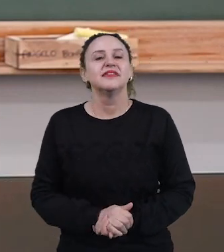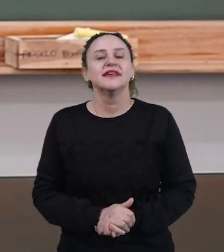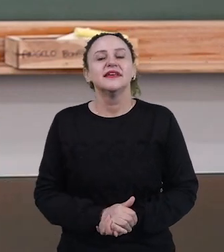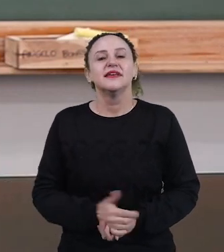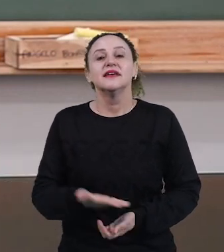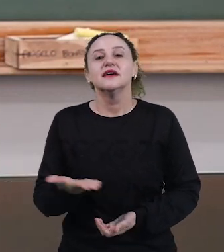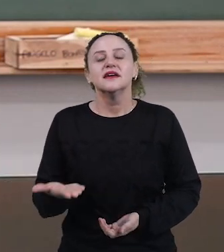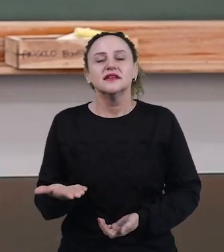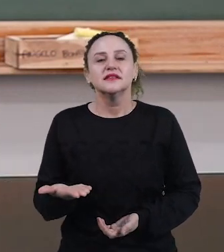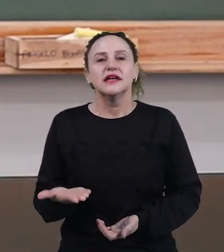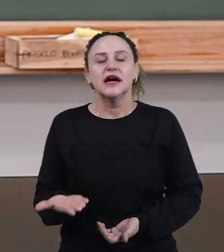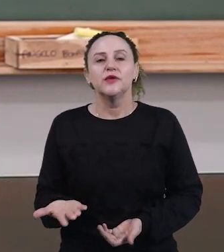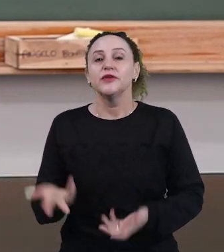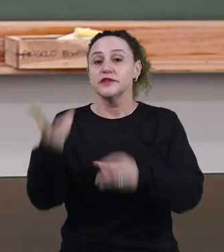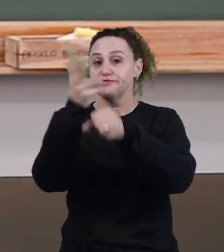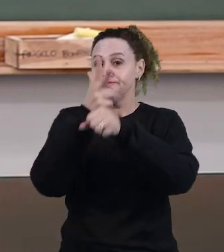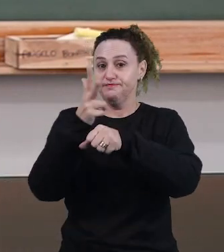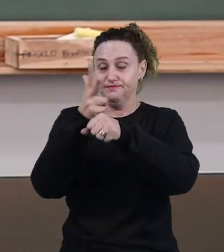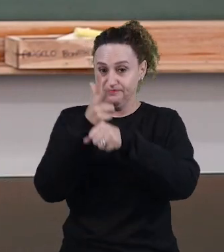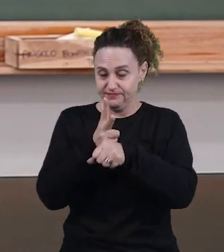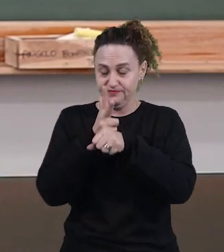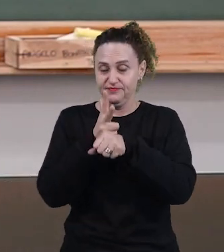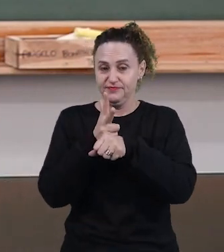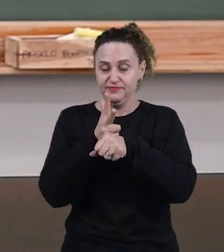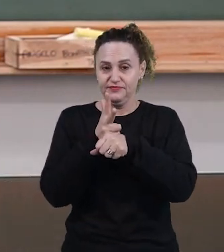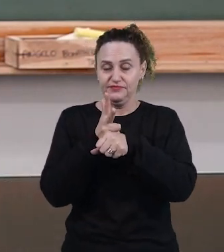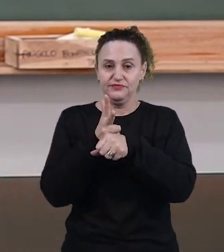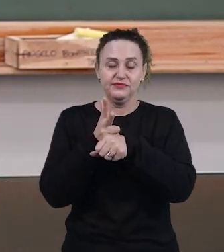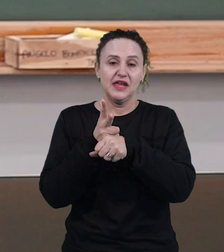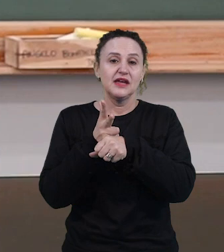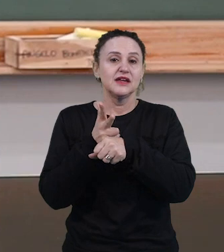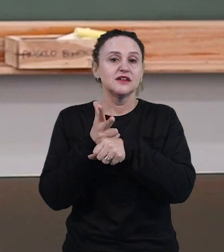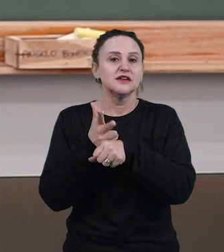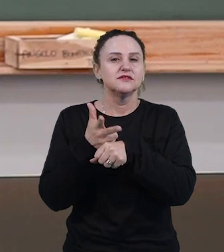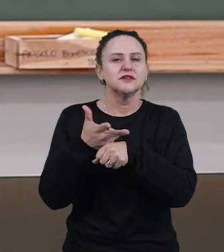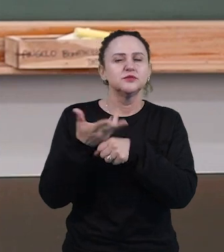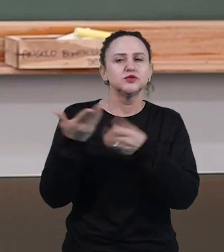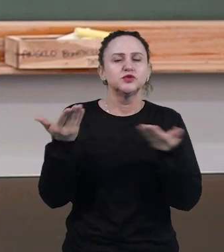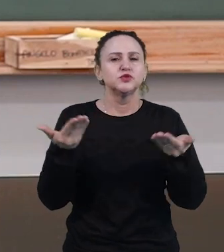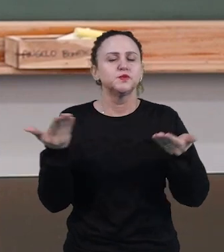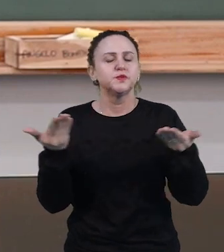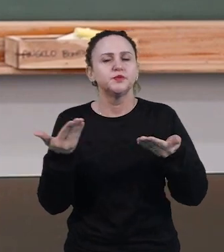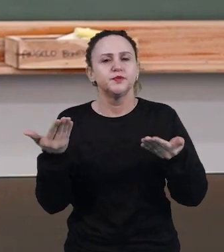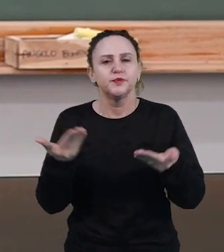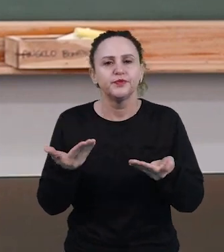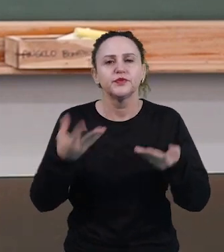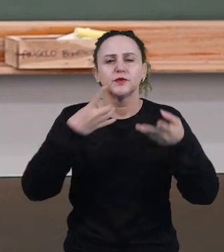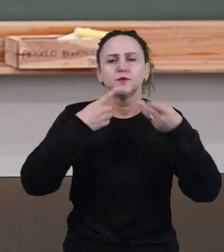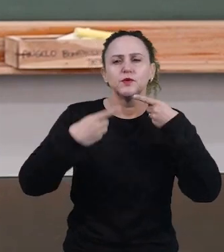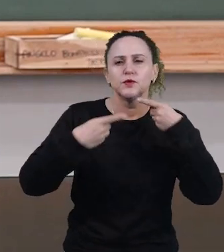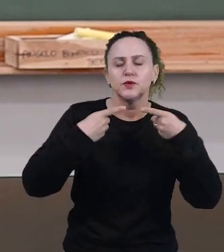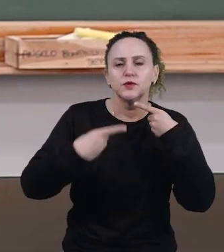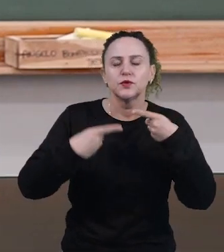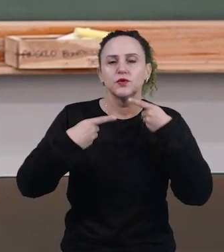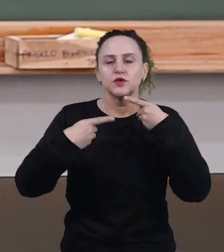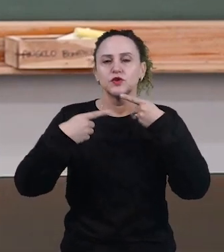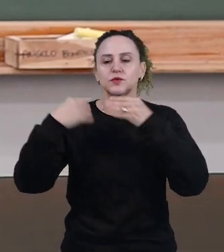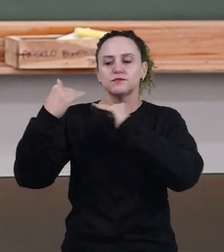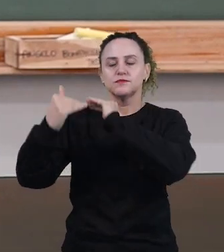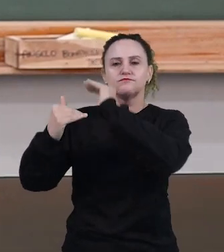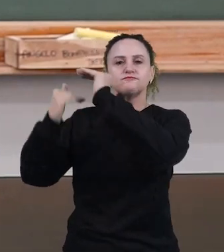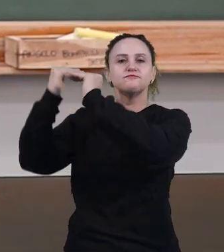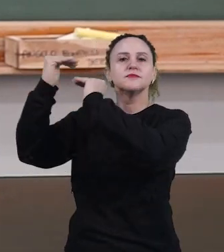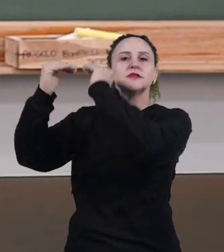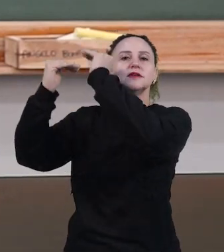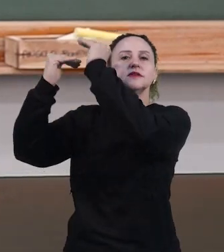Então, essa é a nossa videoaula. Nós vamos discutir o desenvolvimento cognitivo, de